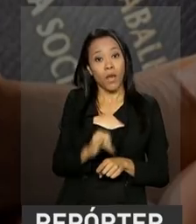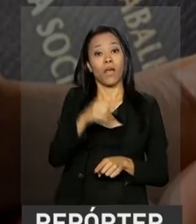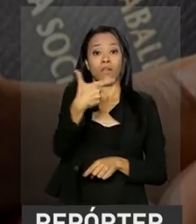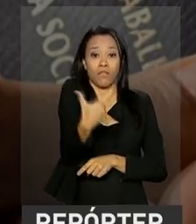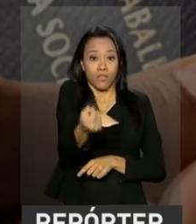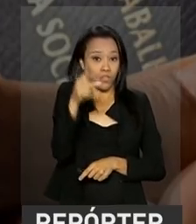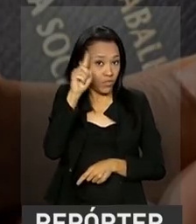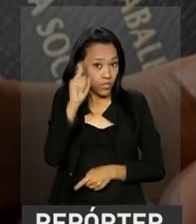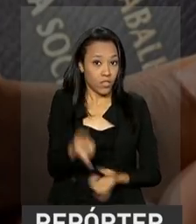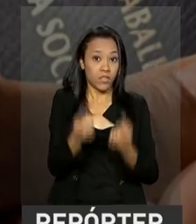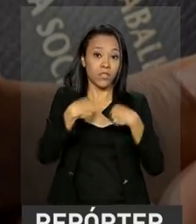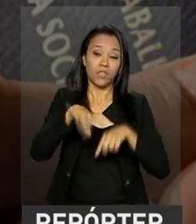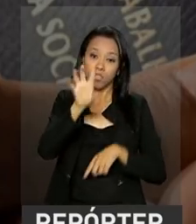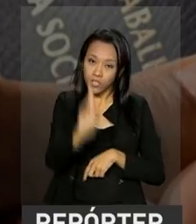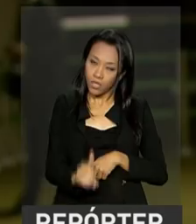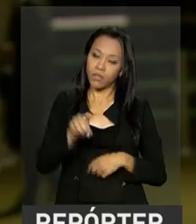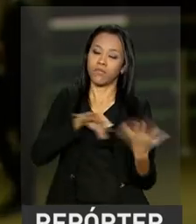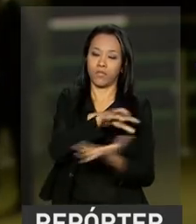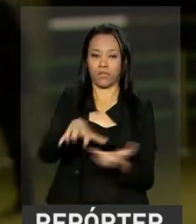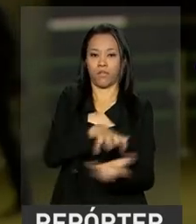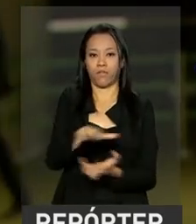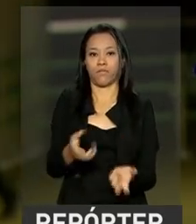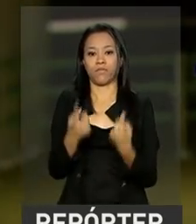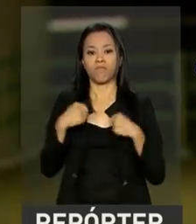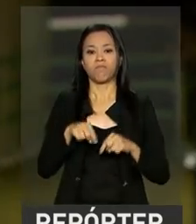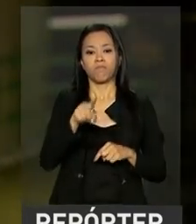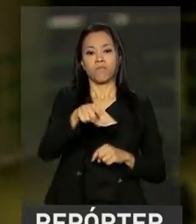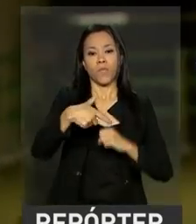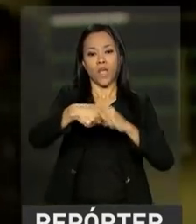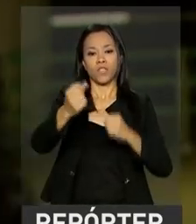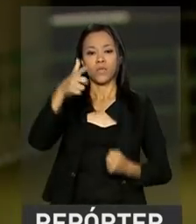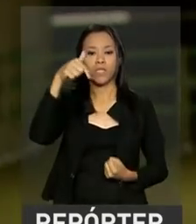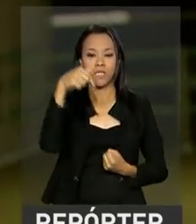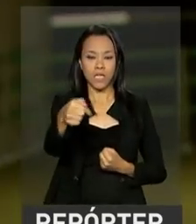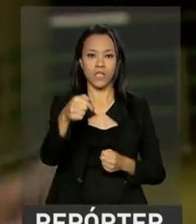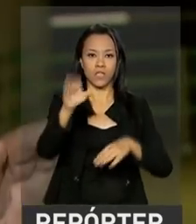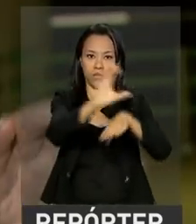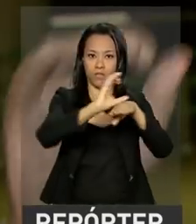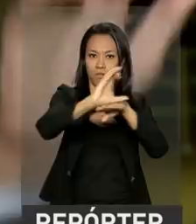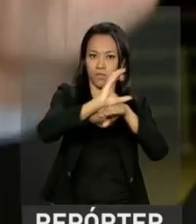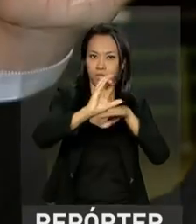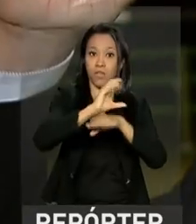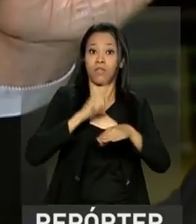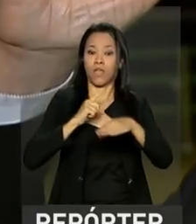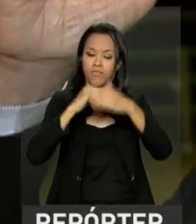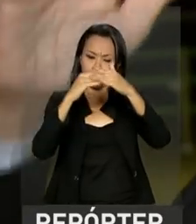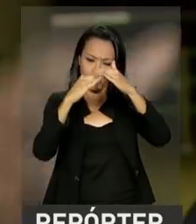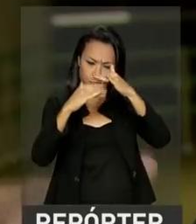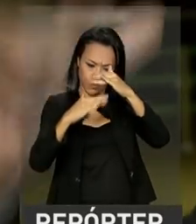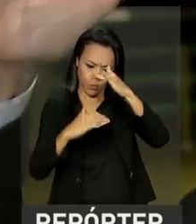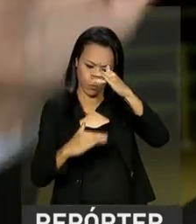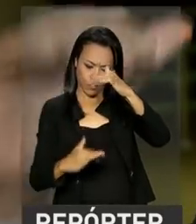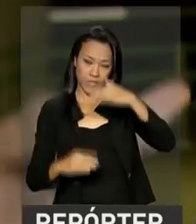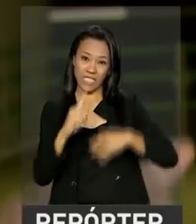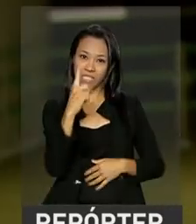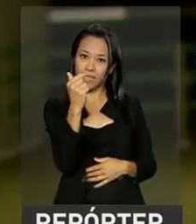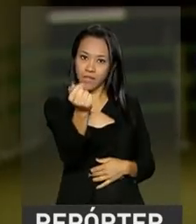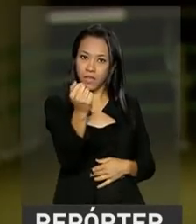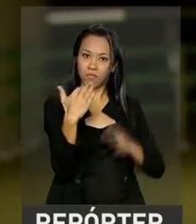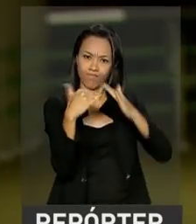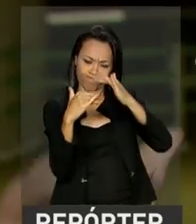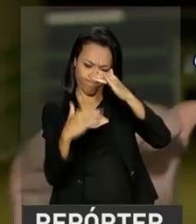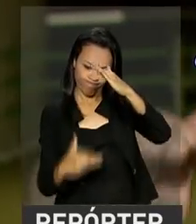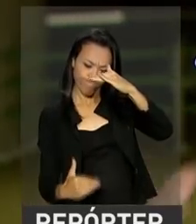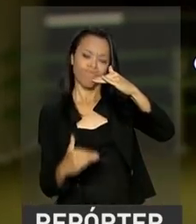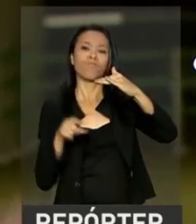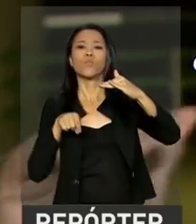dias e direito de greve o artigo 7 da constituição que tem 17 inciso 17 pontos